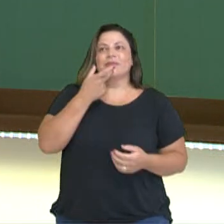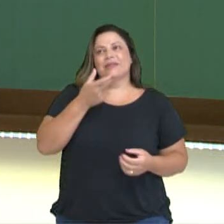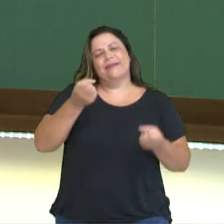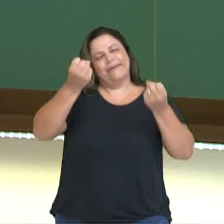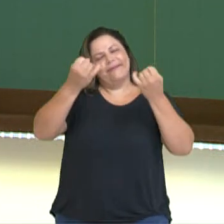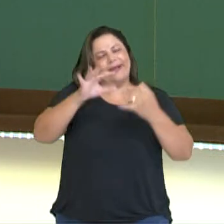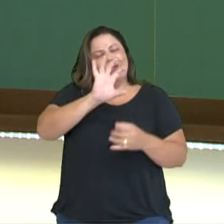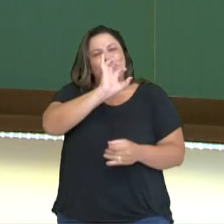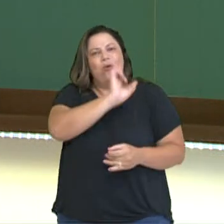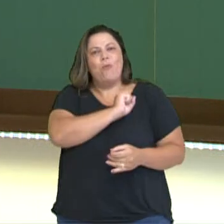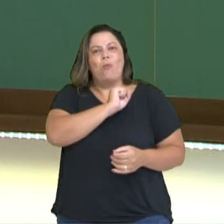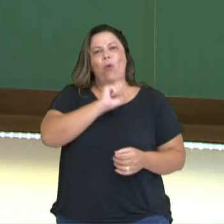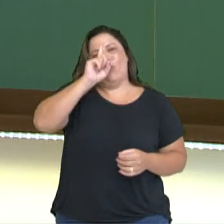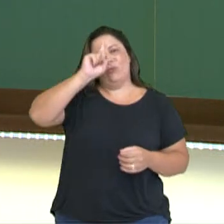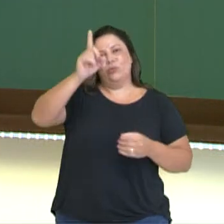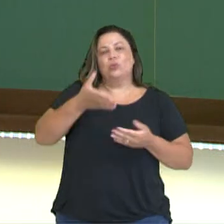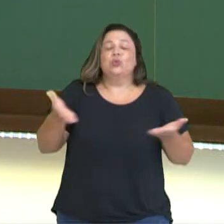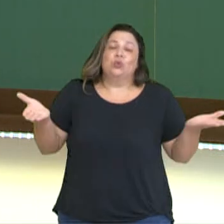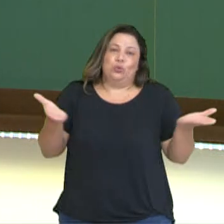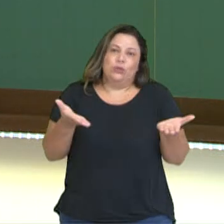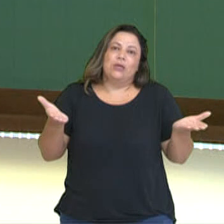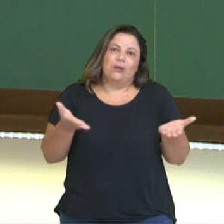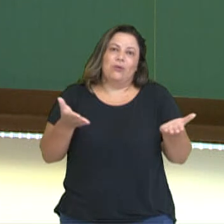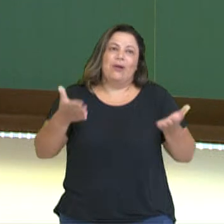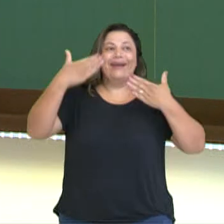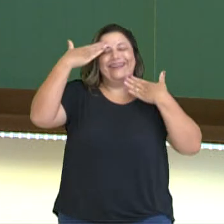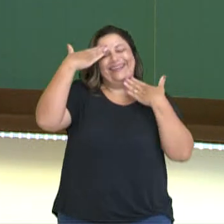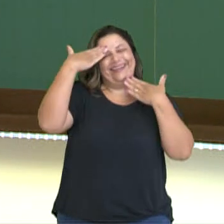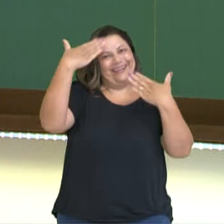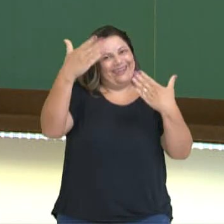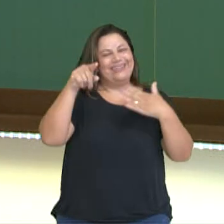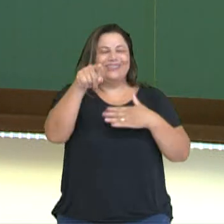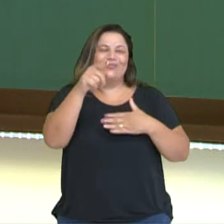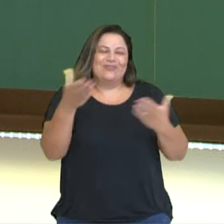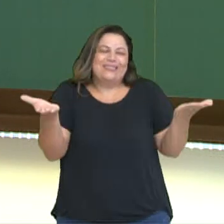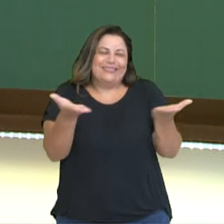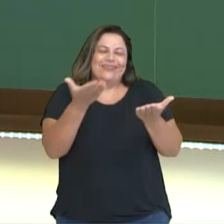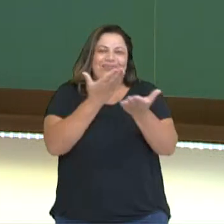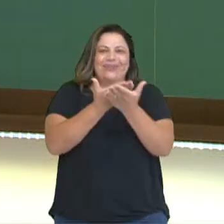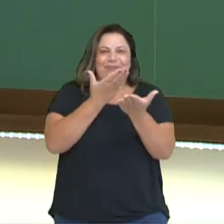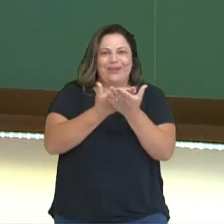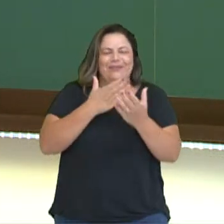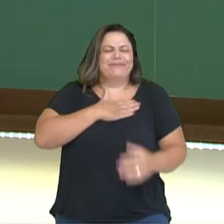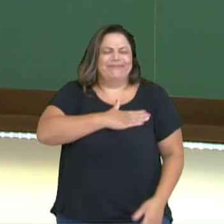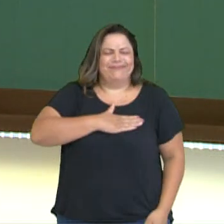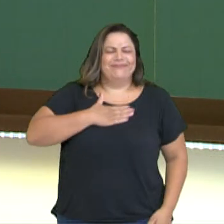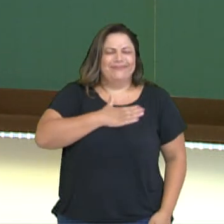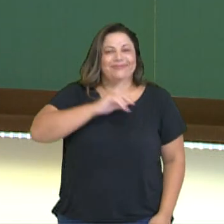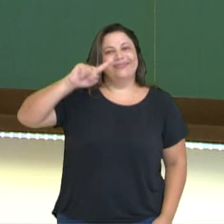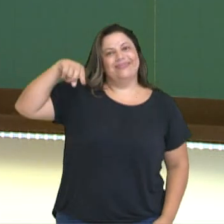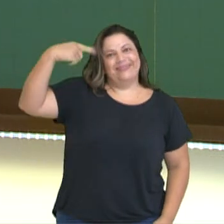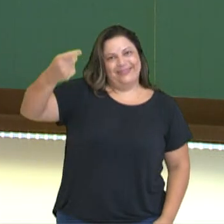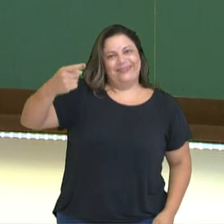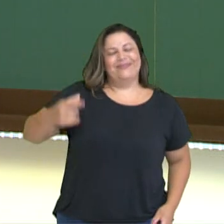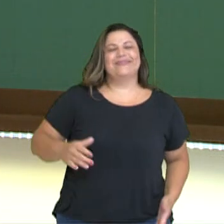dias atuais. E agradeço a vocês pela aula, espero que tenha gostado. Até breve.